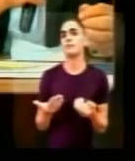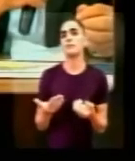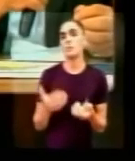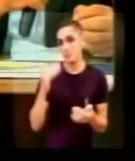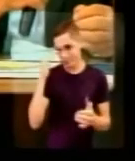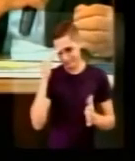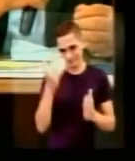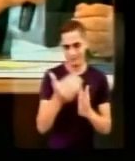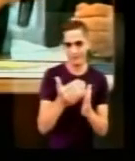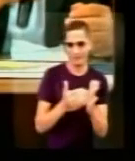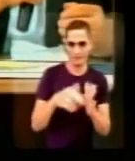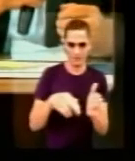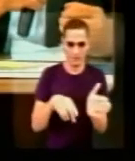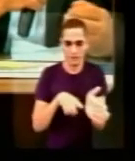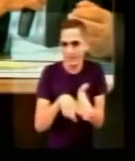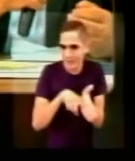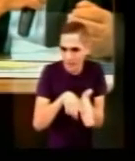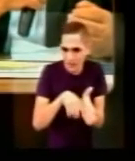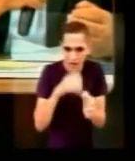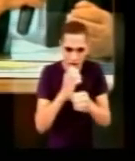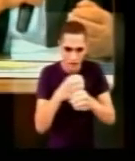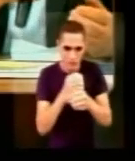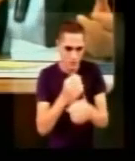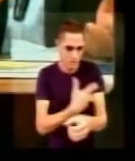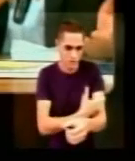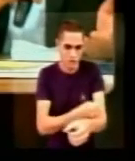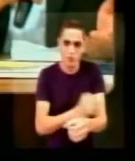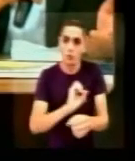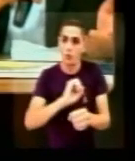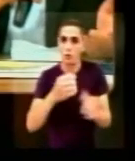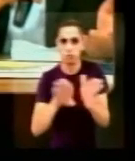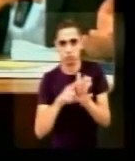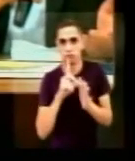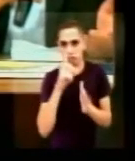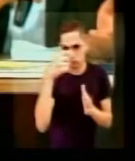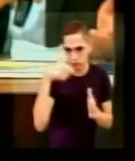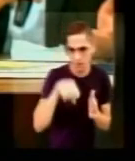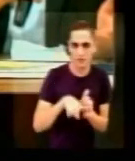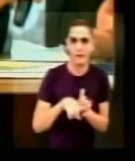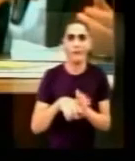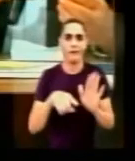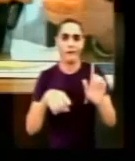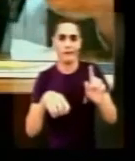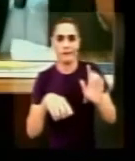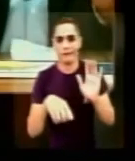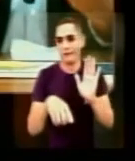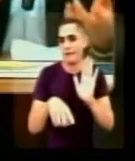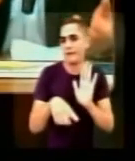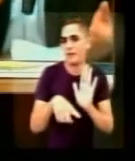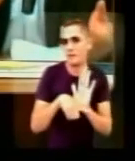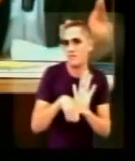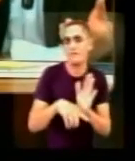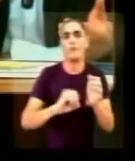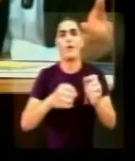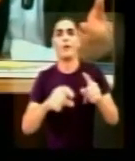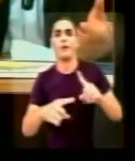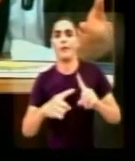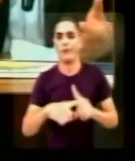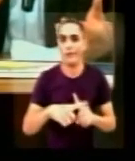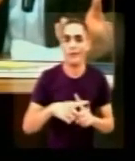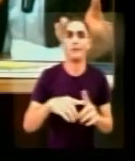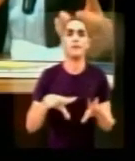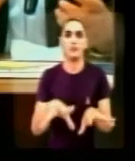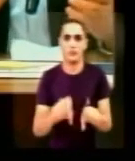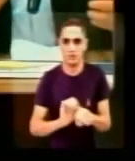Foram confirmados, que foram negativos, ou que não foram realizados os exames, ou que ainda faltam sair